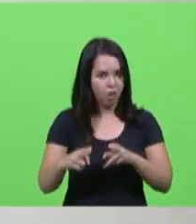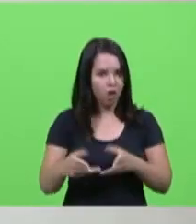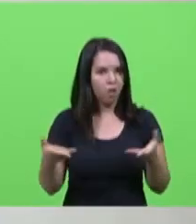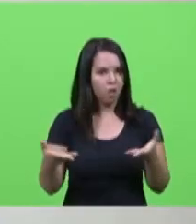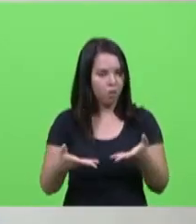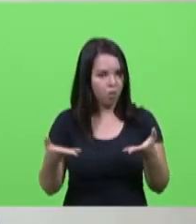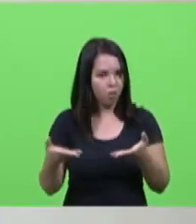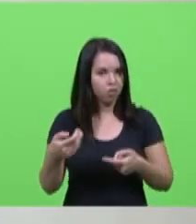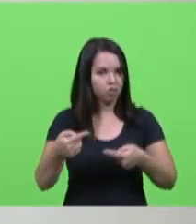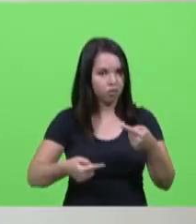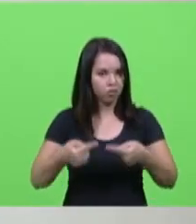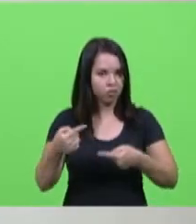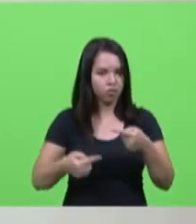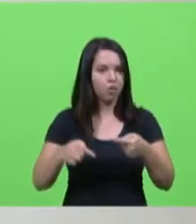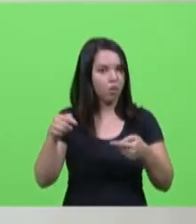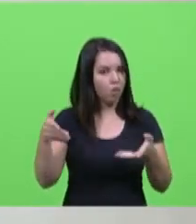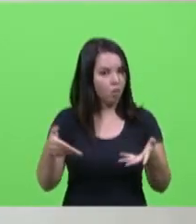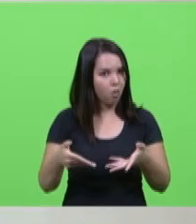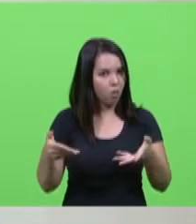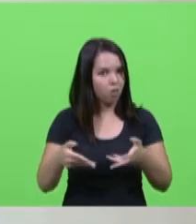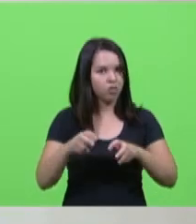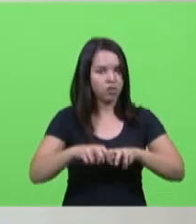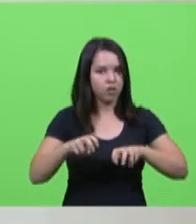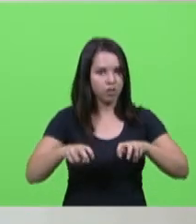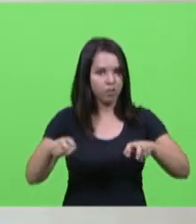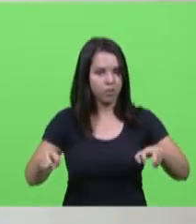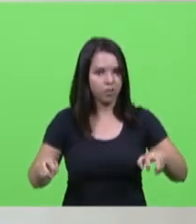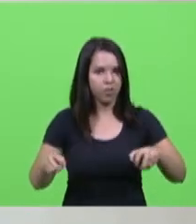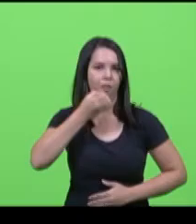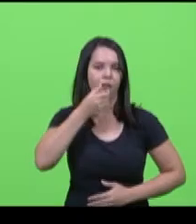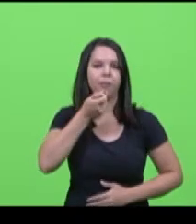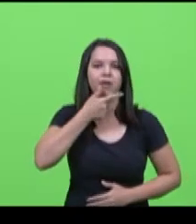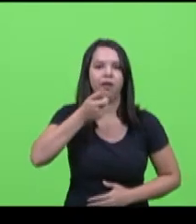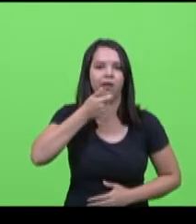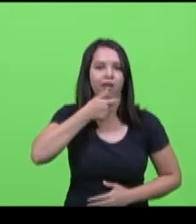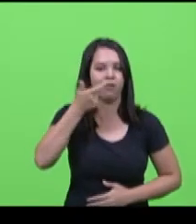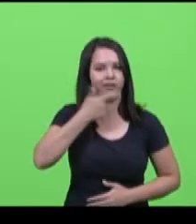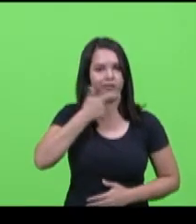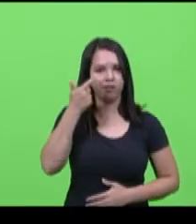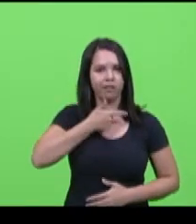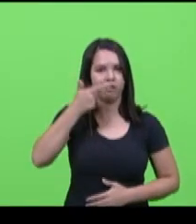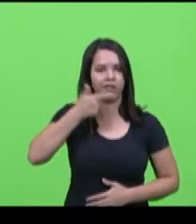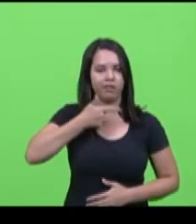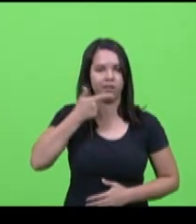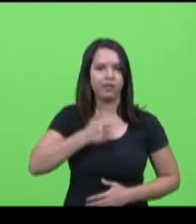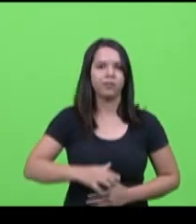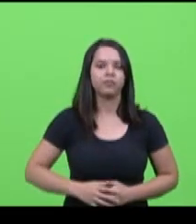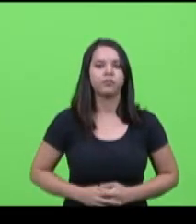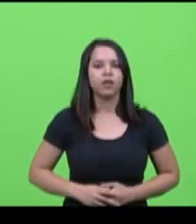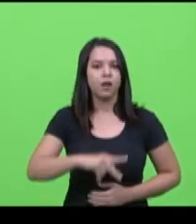abertura dos gabinetes, com a presença do deputado e mais três assessores. A presidência